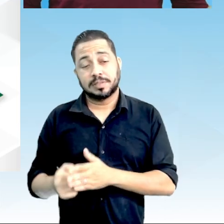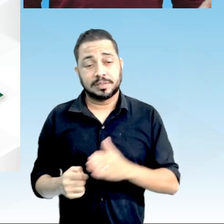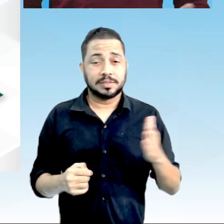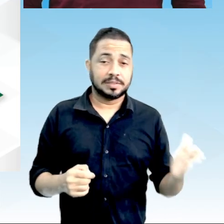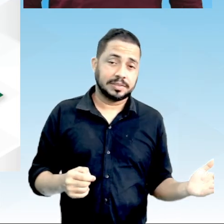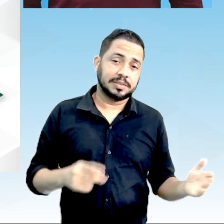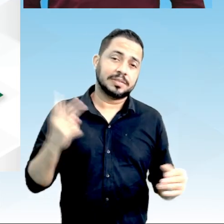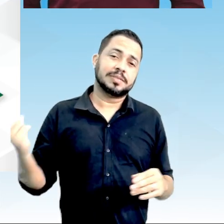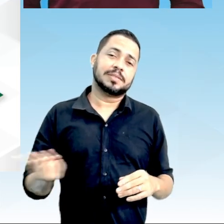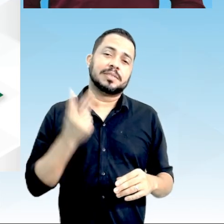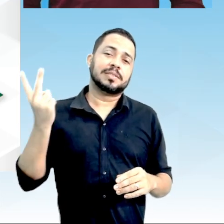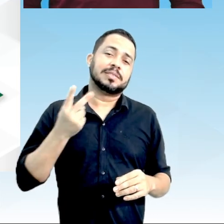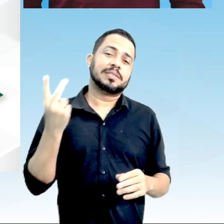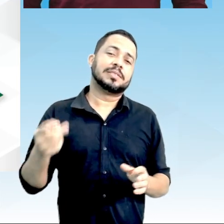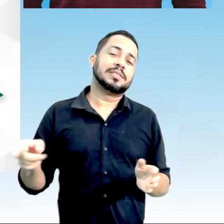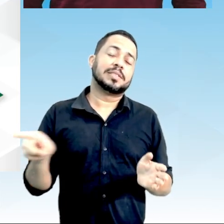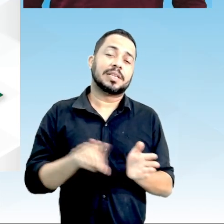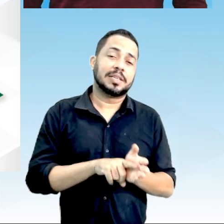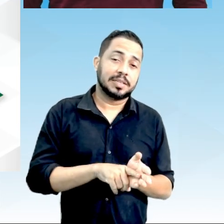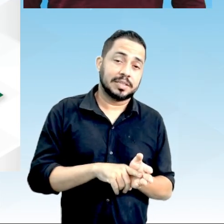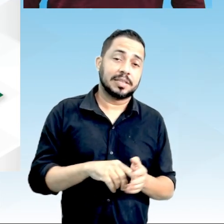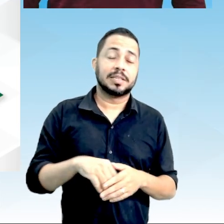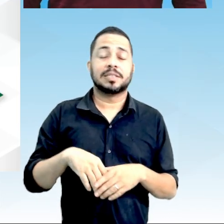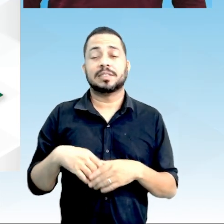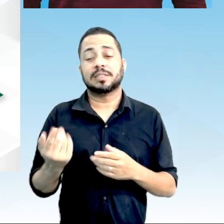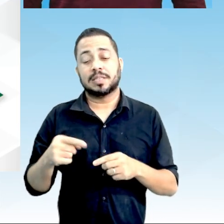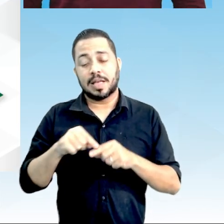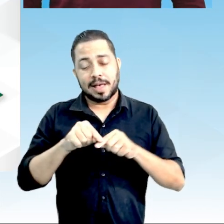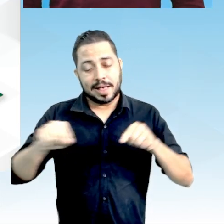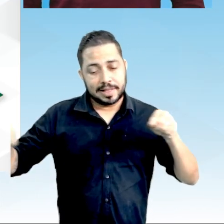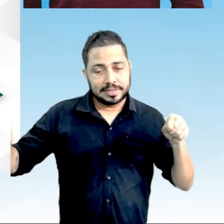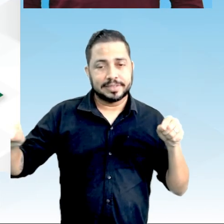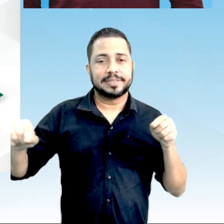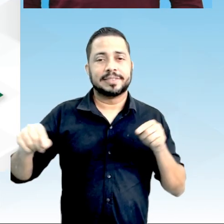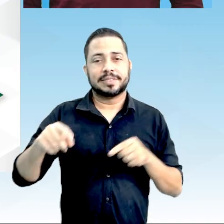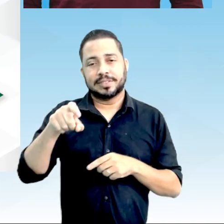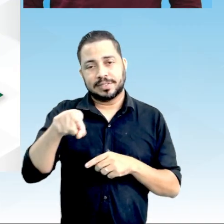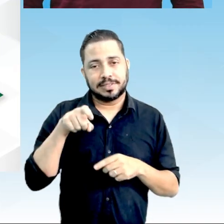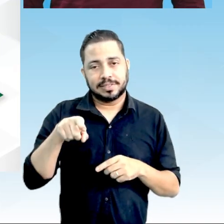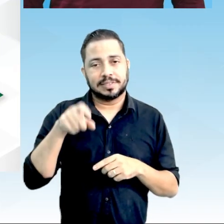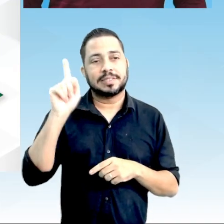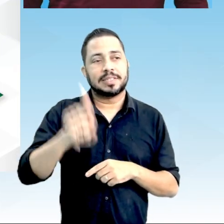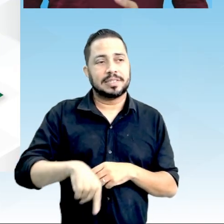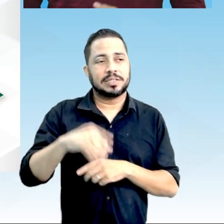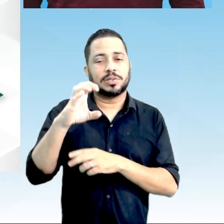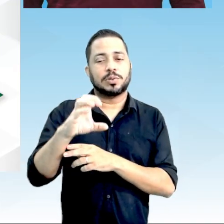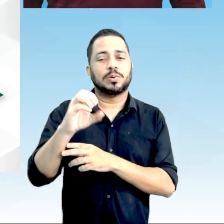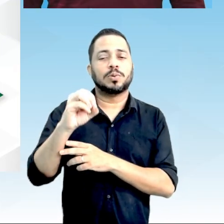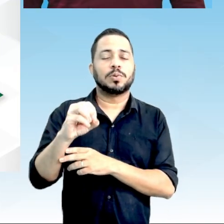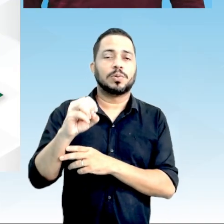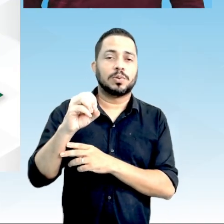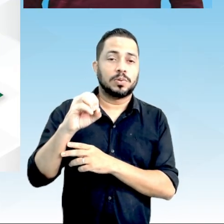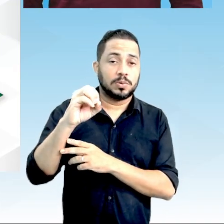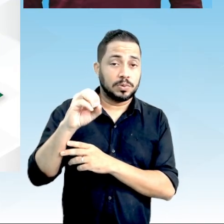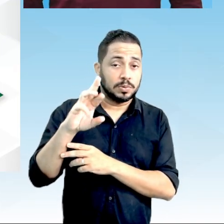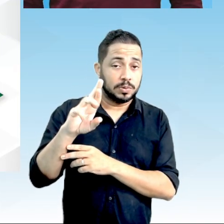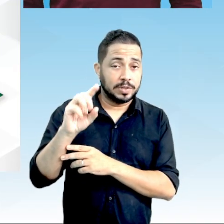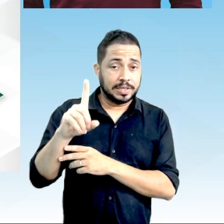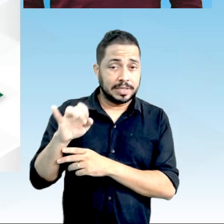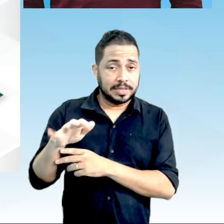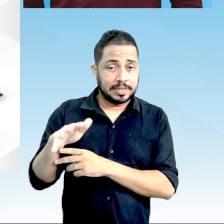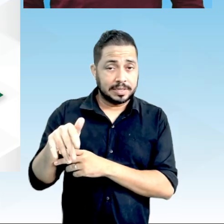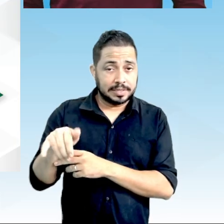esquerda, os valores são negativos. Essa reta X, que a gente chama de coordenadas, tá? Nesse caso aí, abscissas